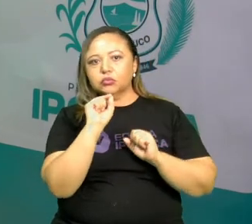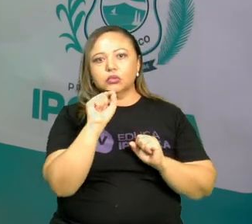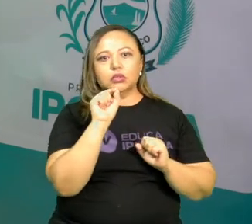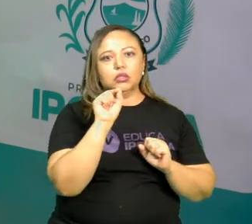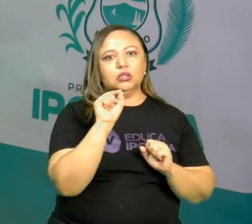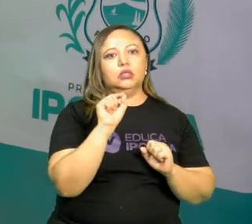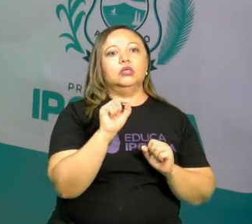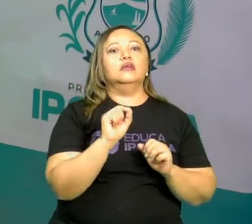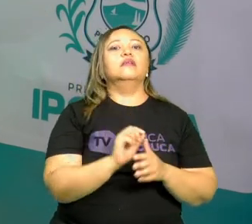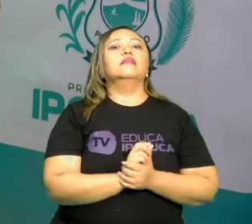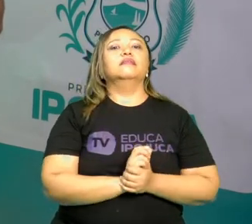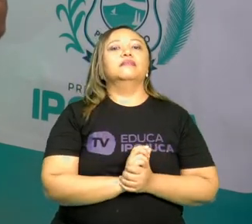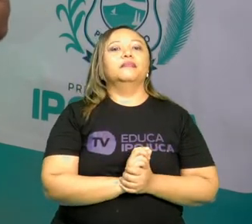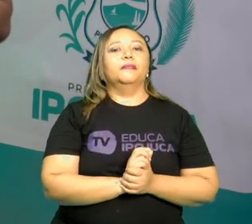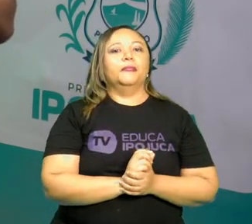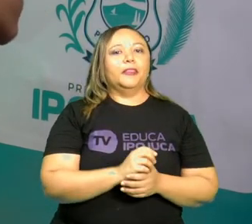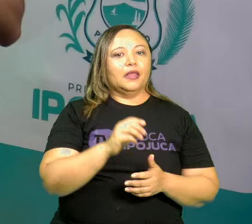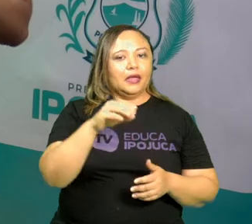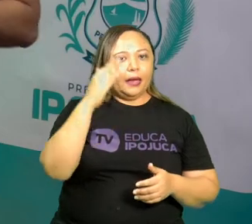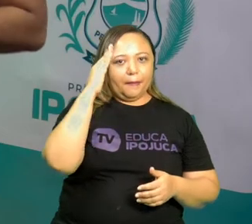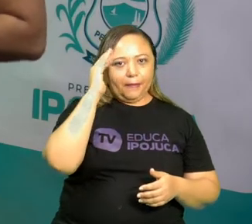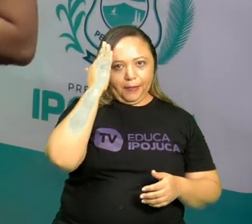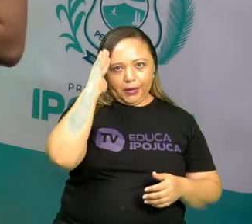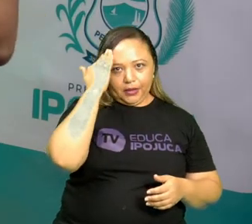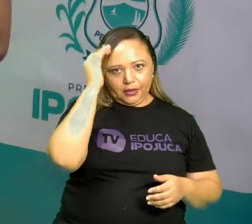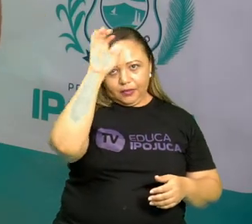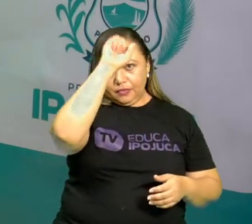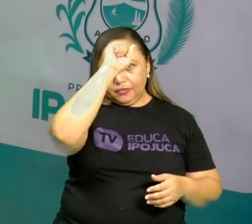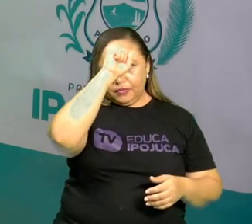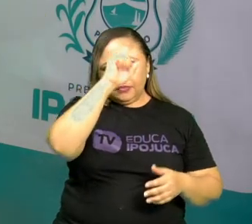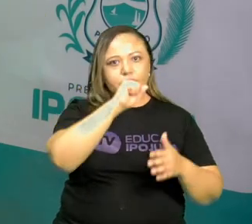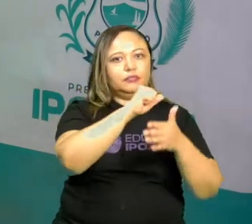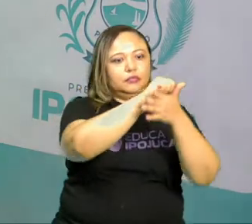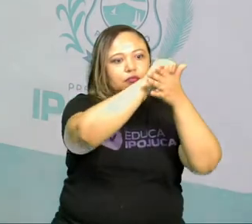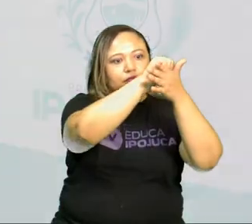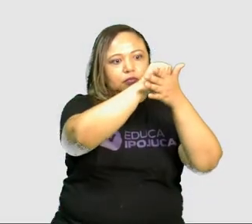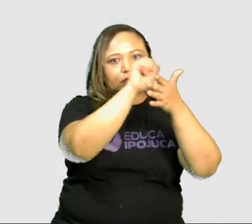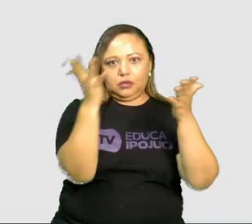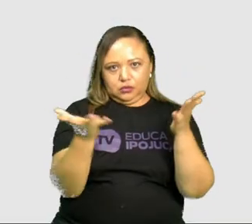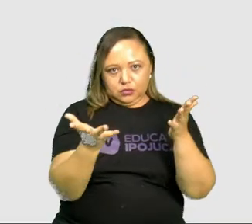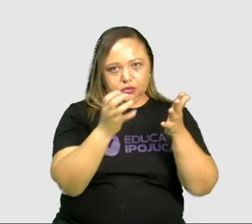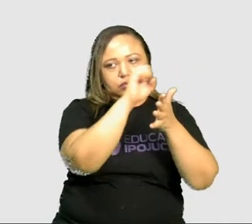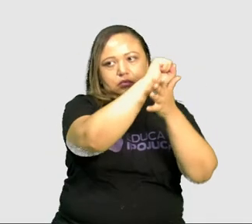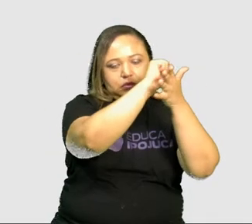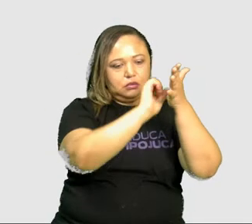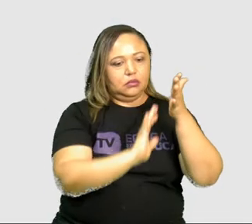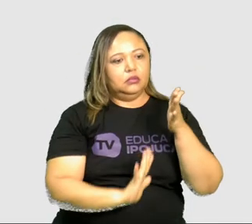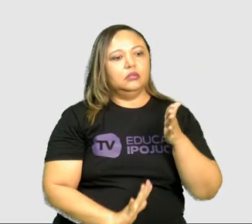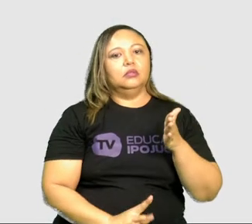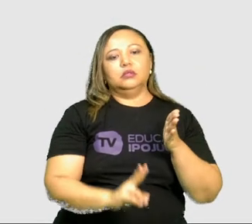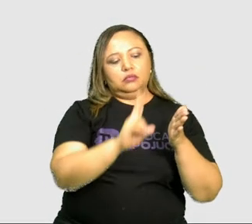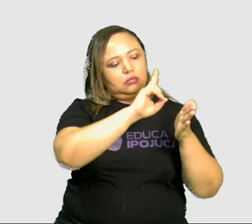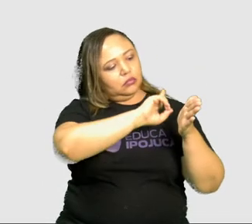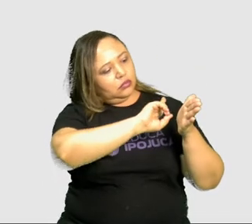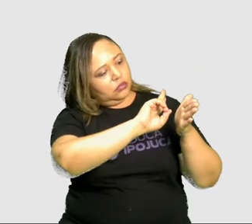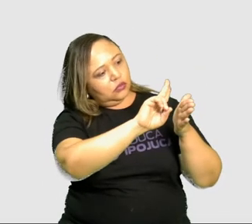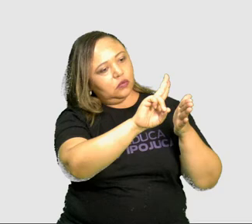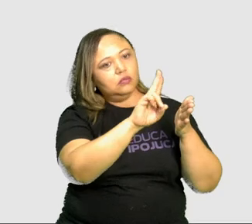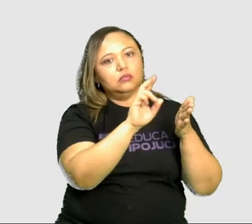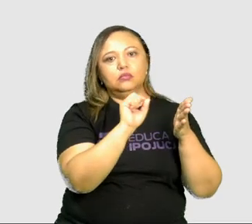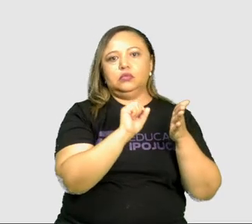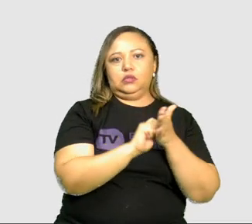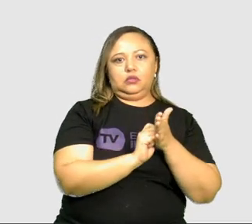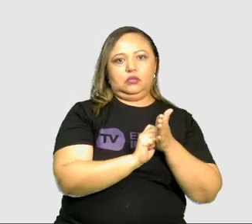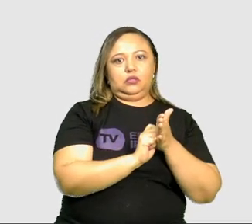vamos ao nosso desafio. Portanto, no desafio, responda no seu caderno. Coloquem aí o nome de vocês, a